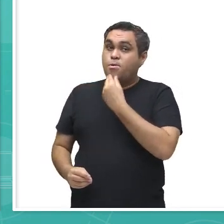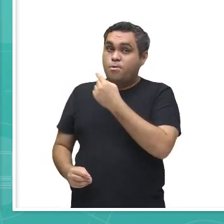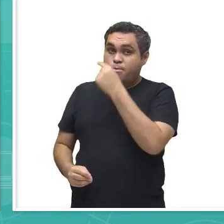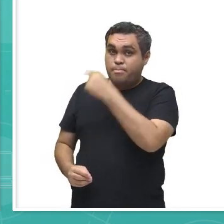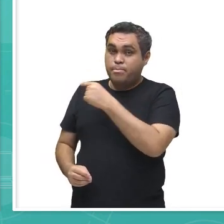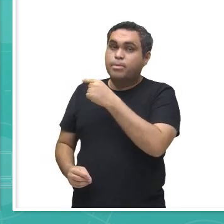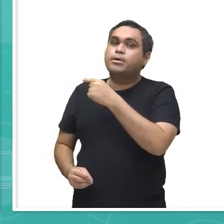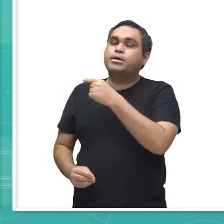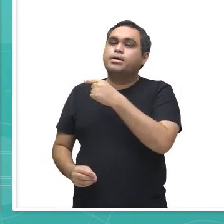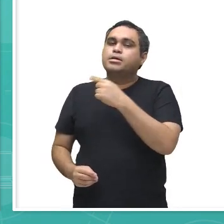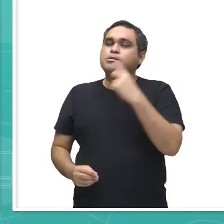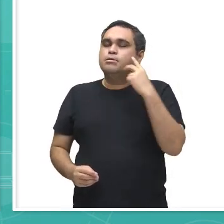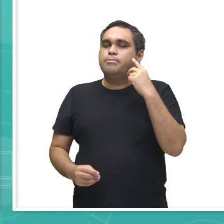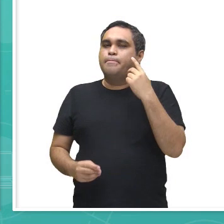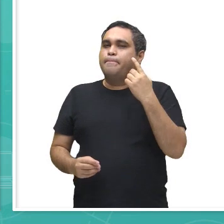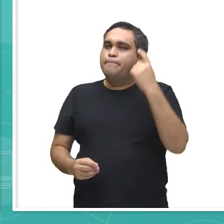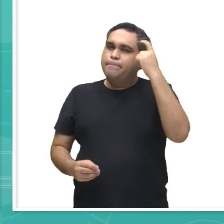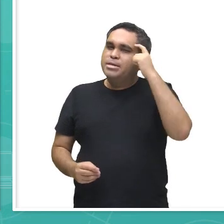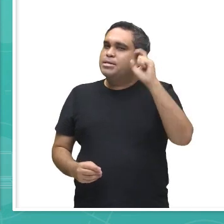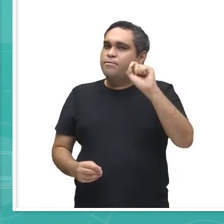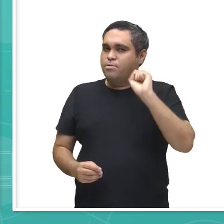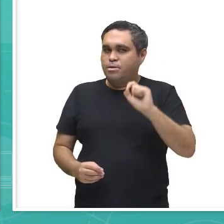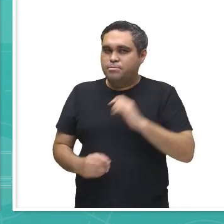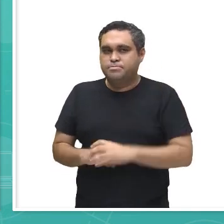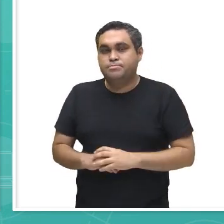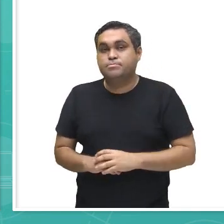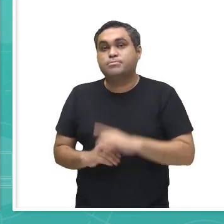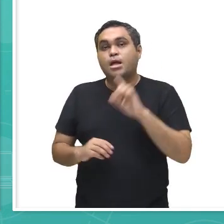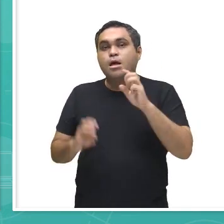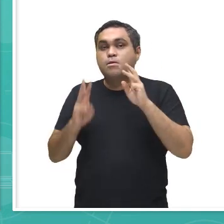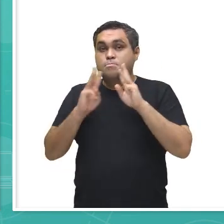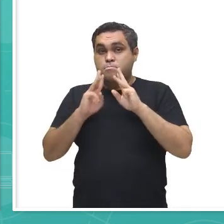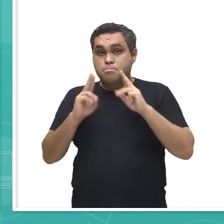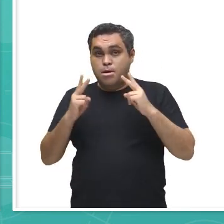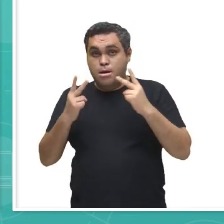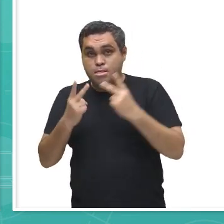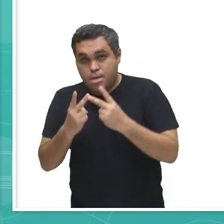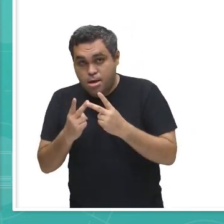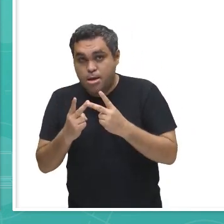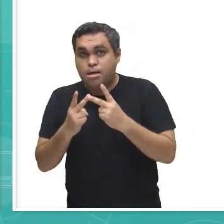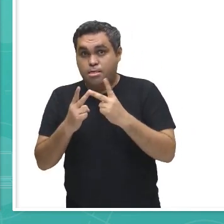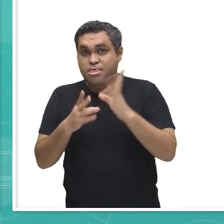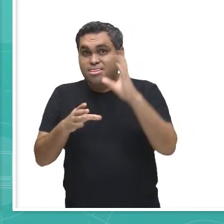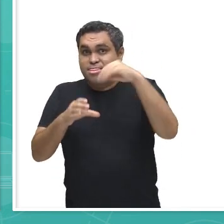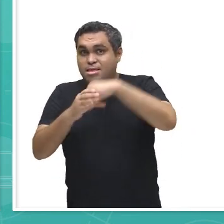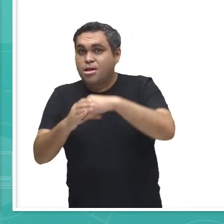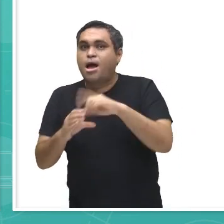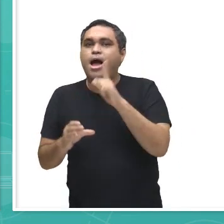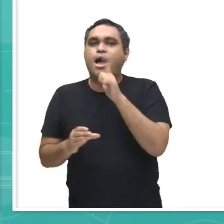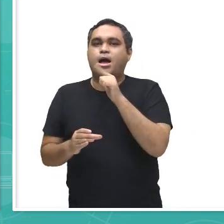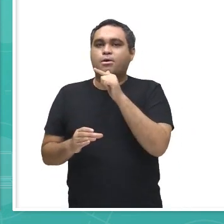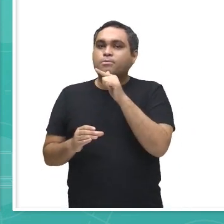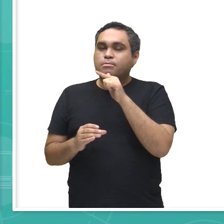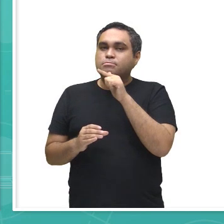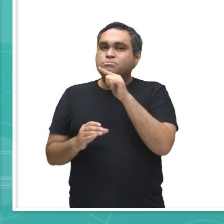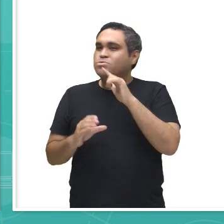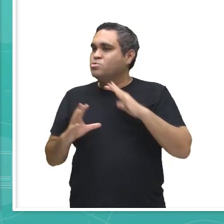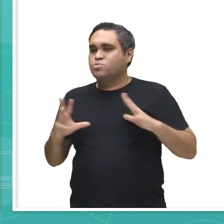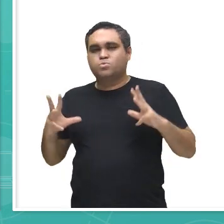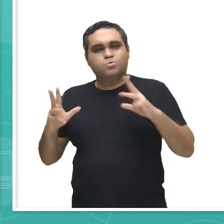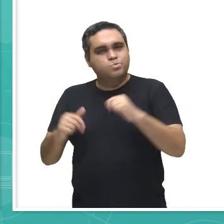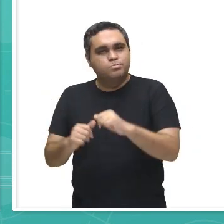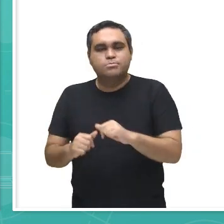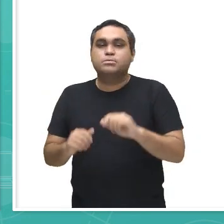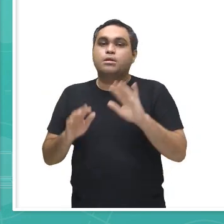o que acontece? Toda a matéria ela é constituída por água. Né? Então, essa é a importância também de a